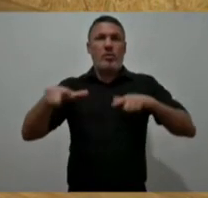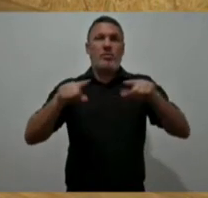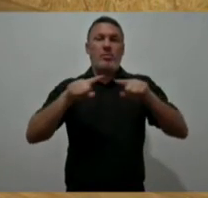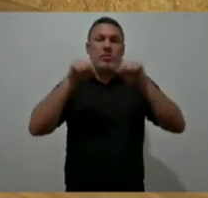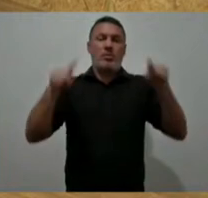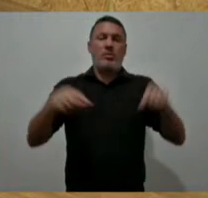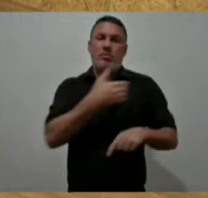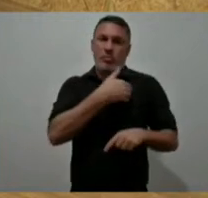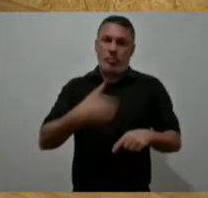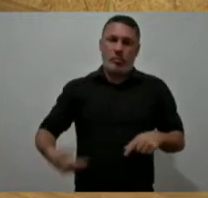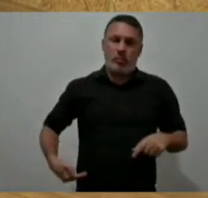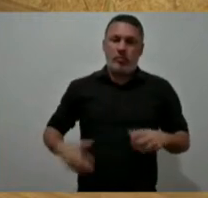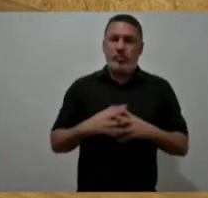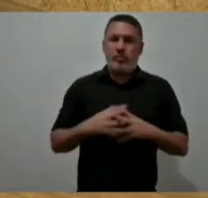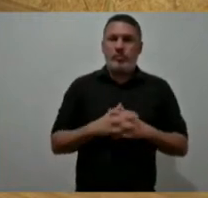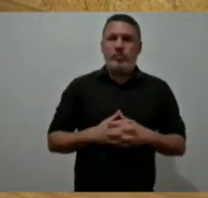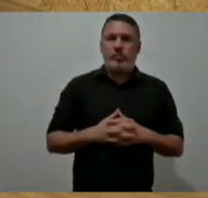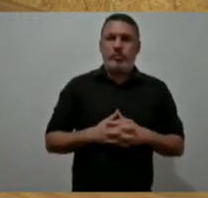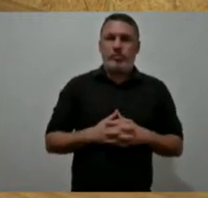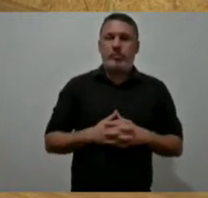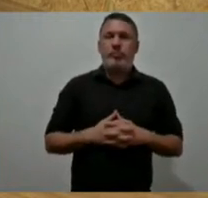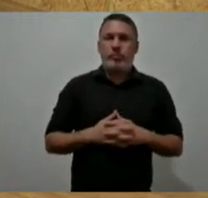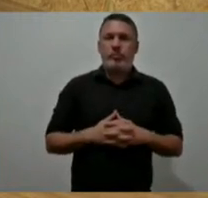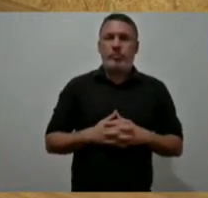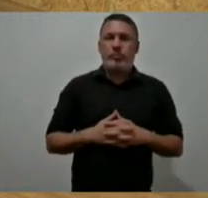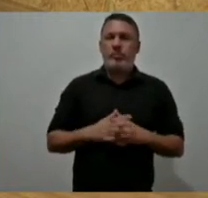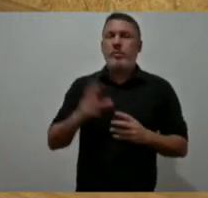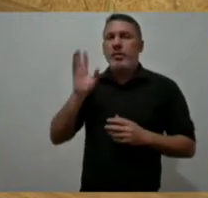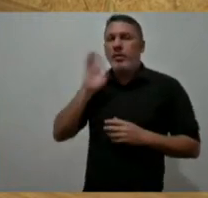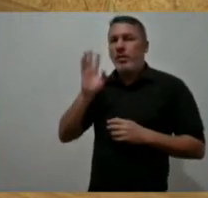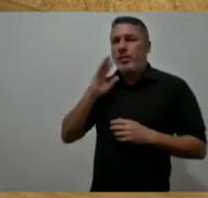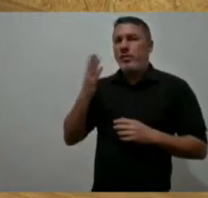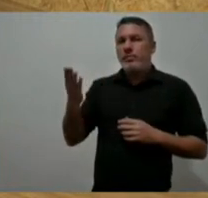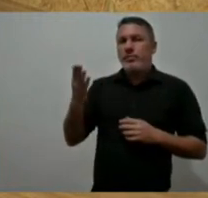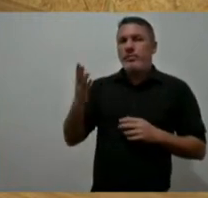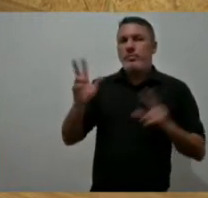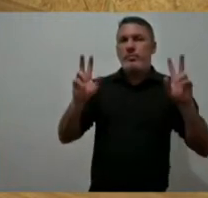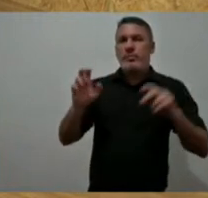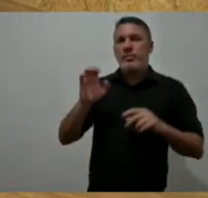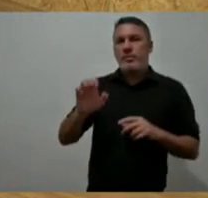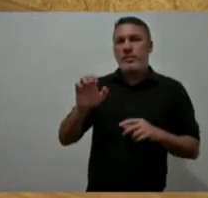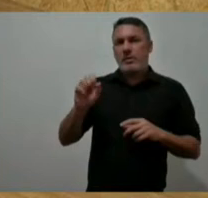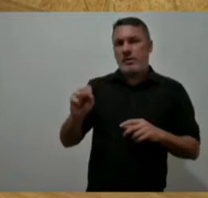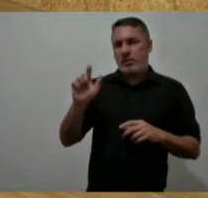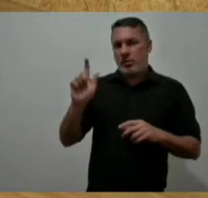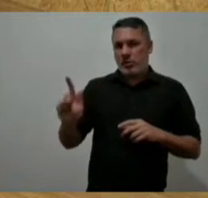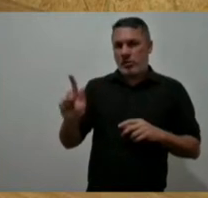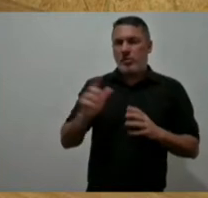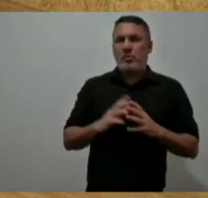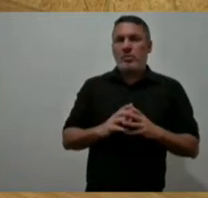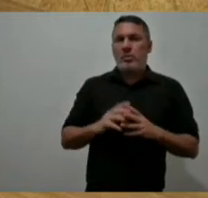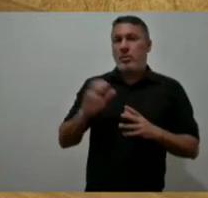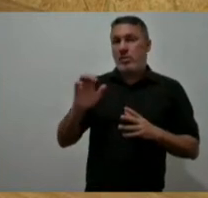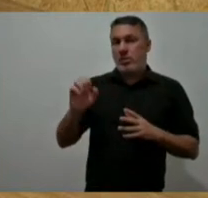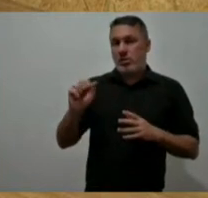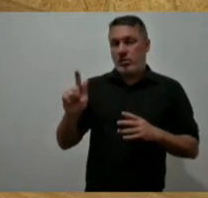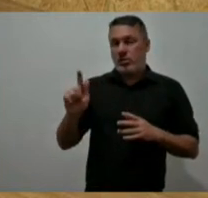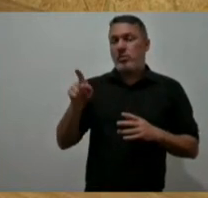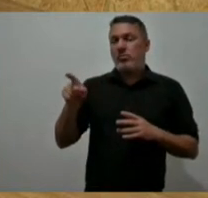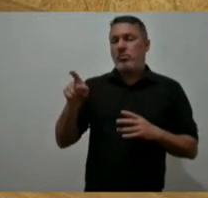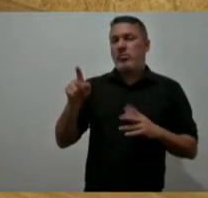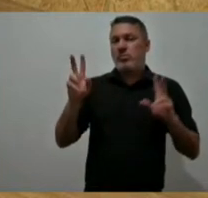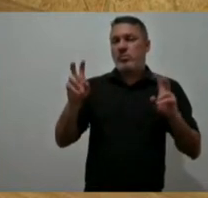Bacana, Sebastião. Agora, sobre a questão do ESG, né? O ESG, ele premia ou anuncia as empresas